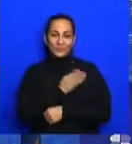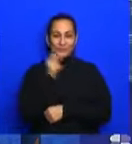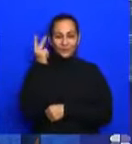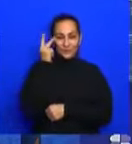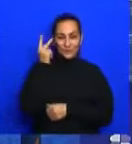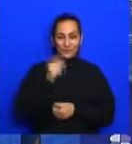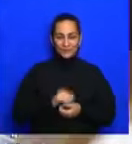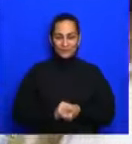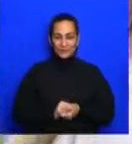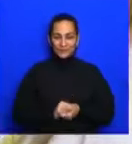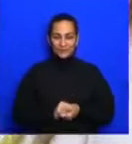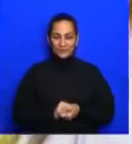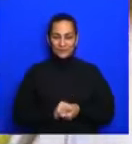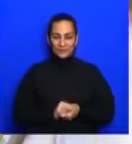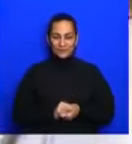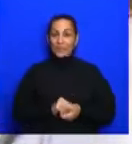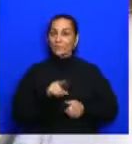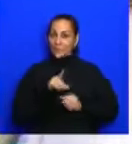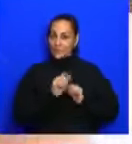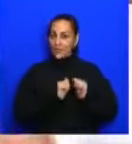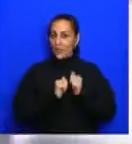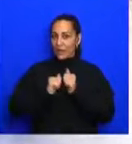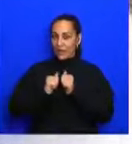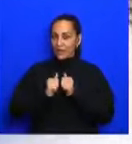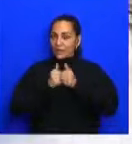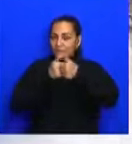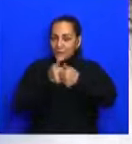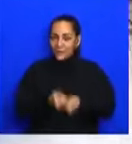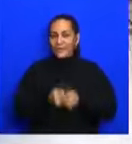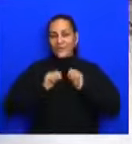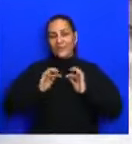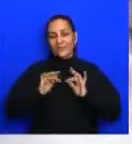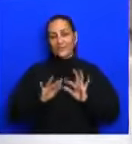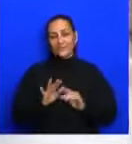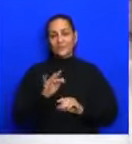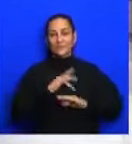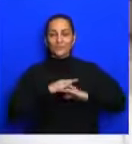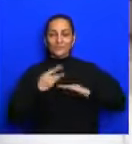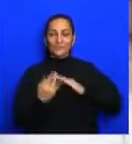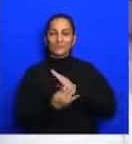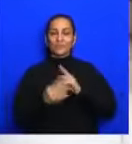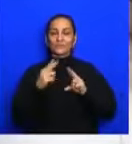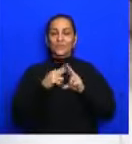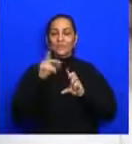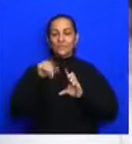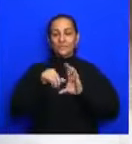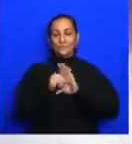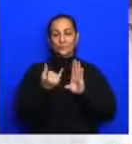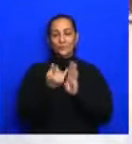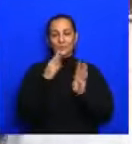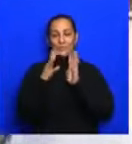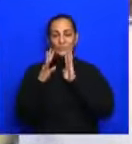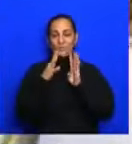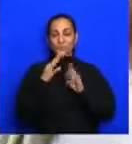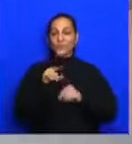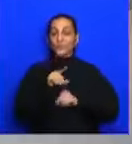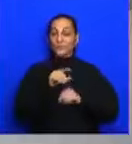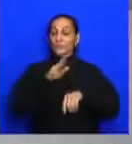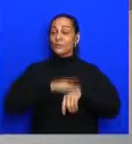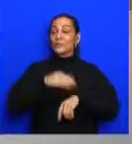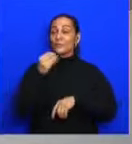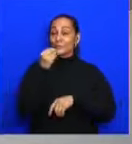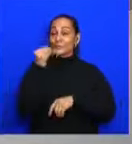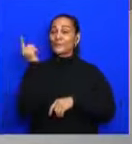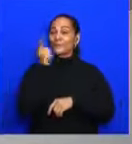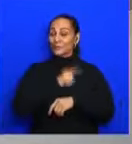coração de São Paulo. Você acompanhando a nossa transmissão pelos perfis da Caixa e da Rede TV no YouTube e no Facebook, você tem